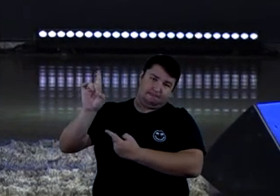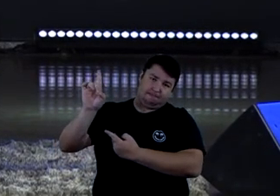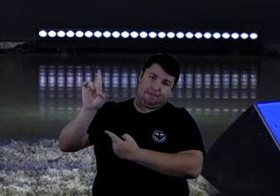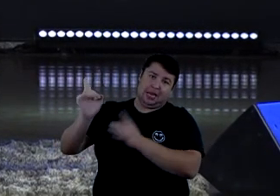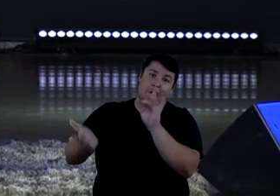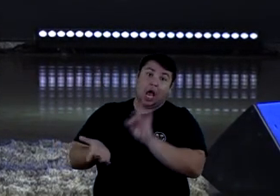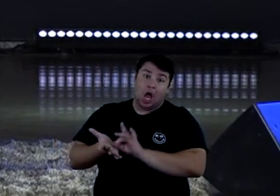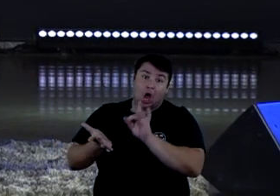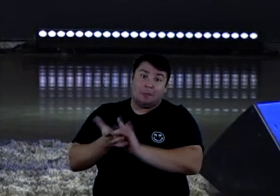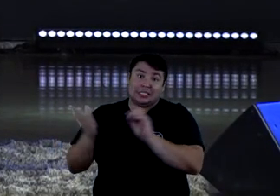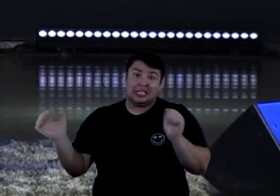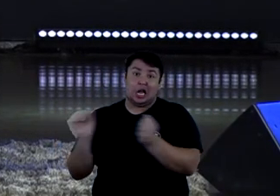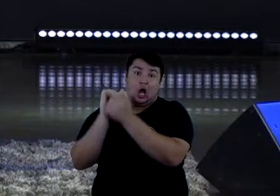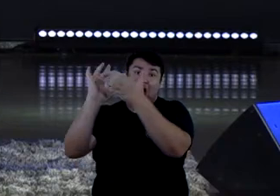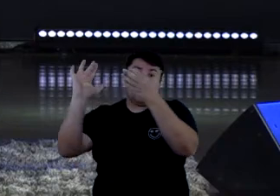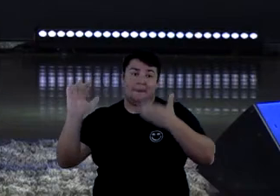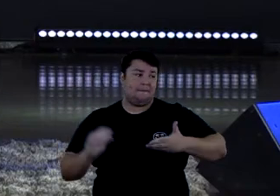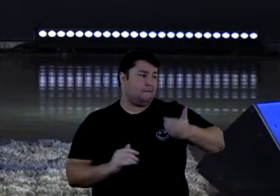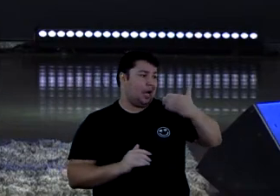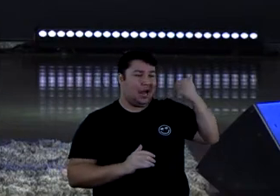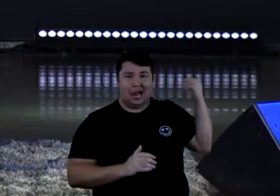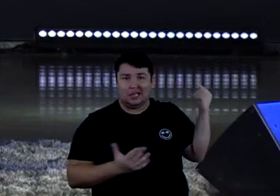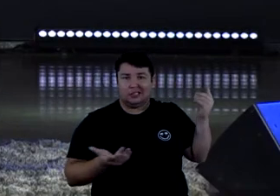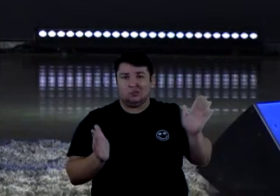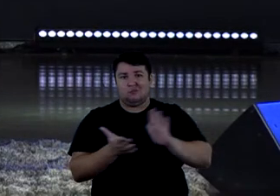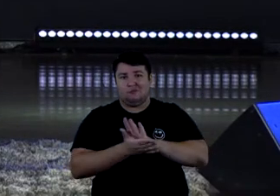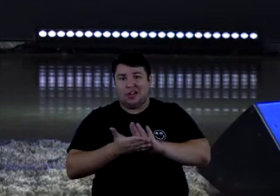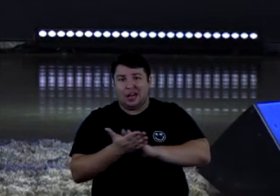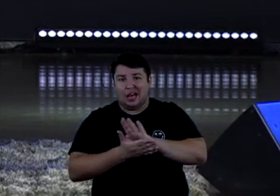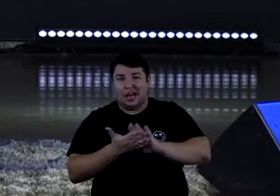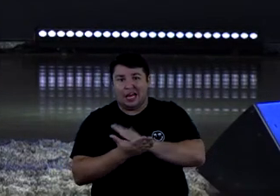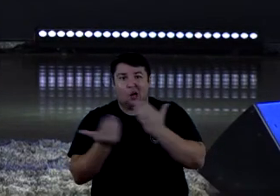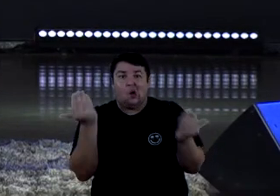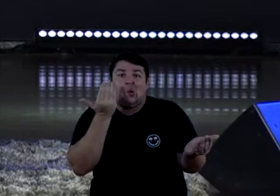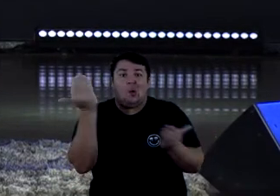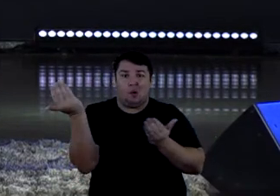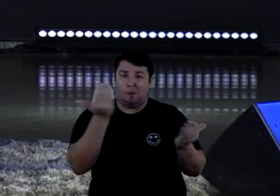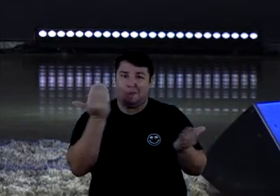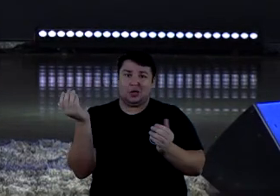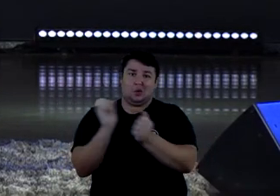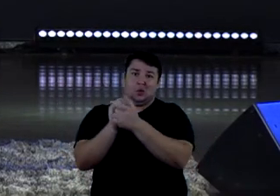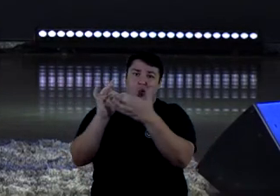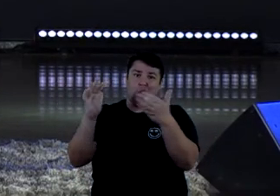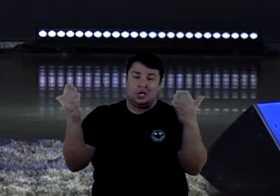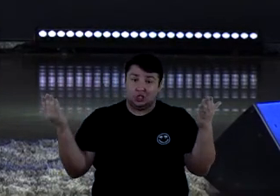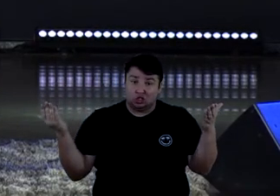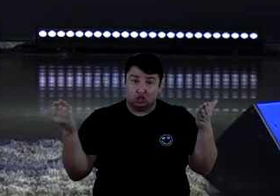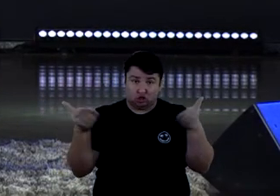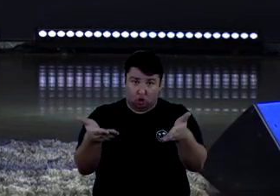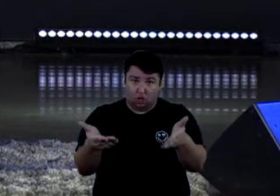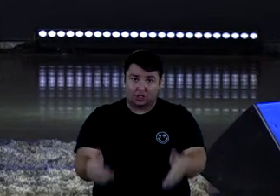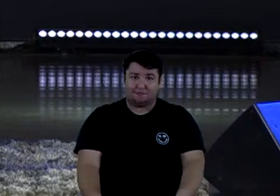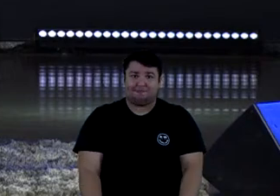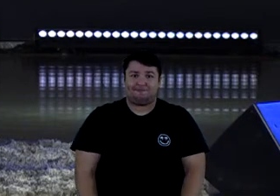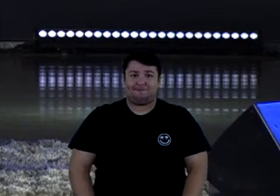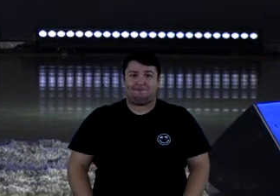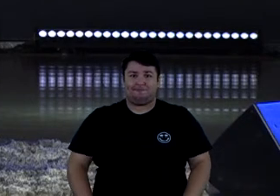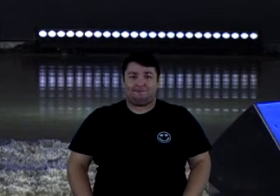fato, a glória do passado não era nada gloriosa em comparação com a glória magnífica de